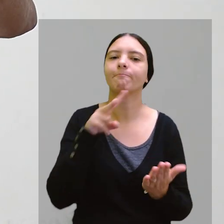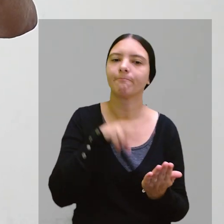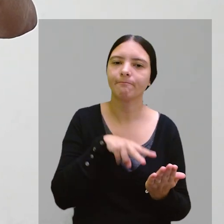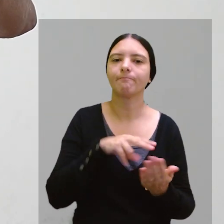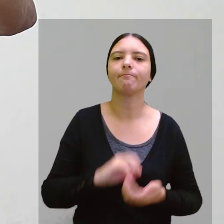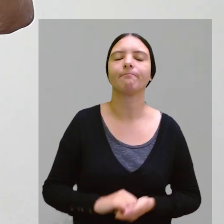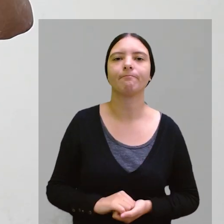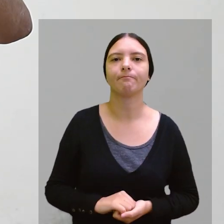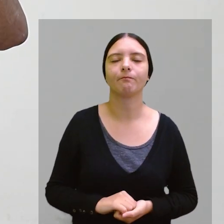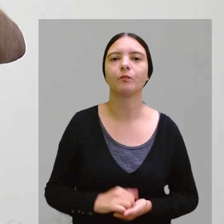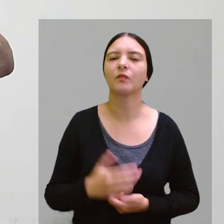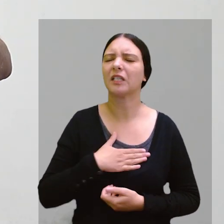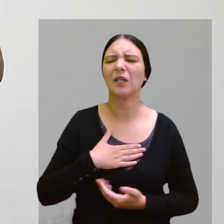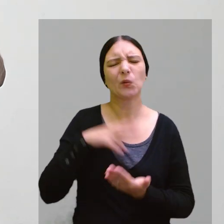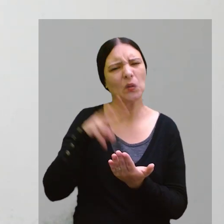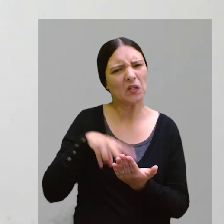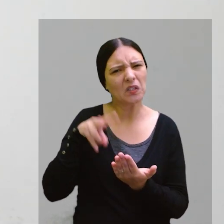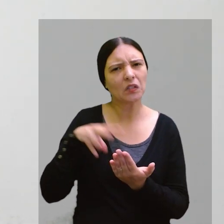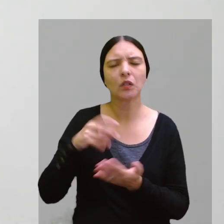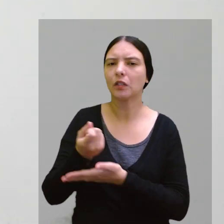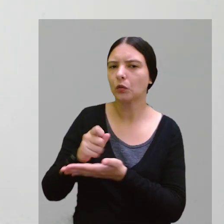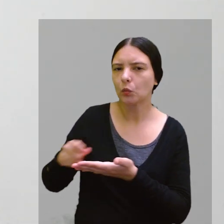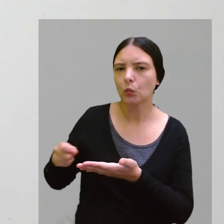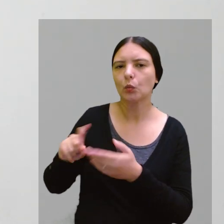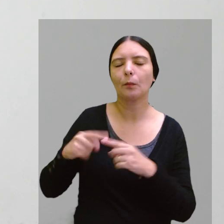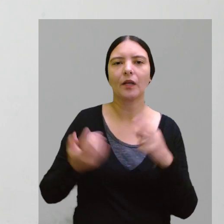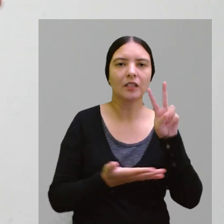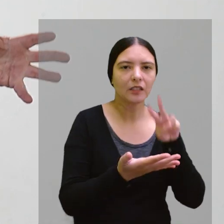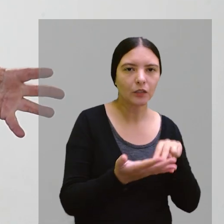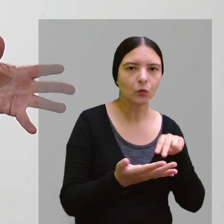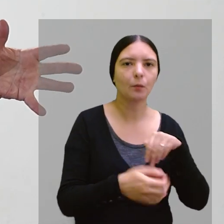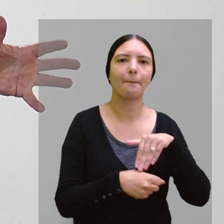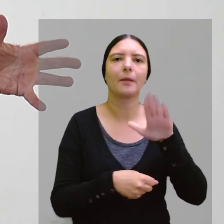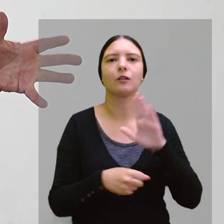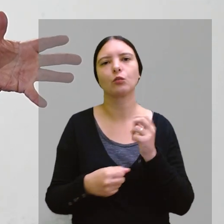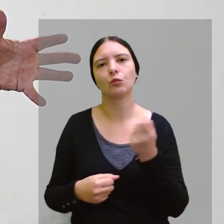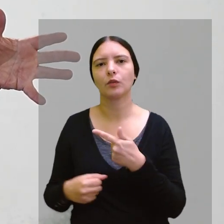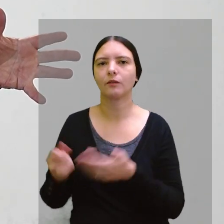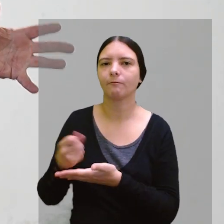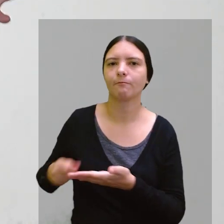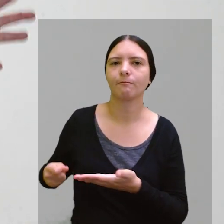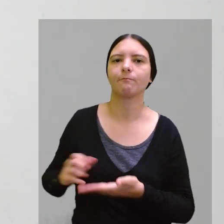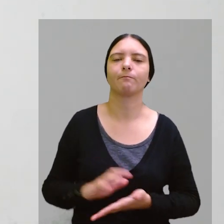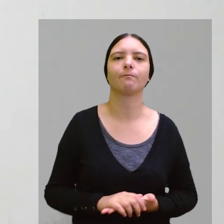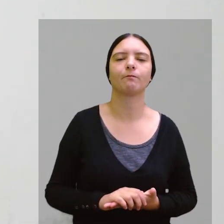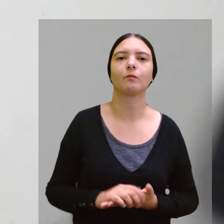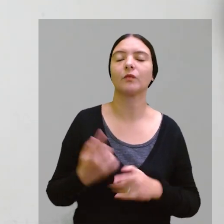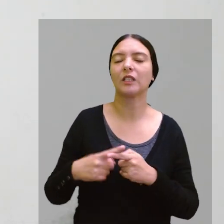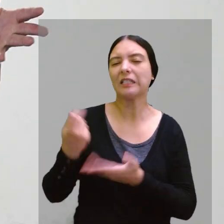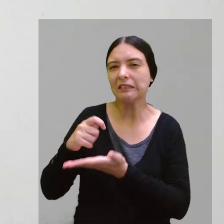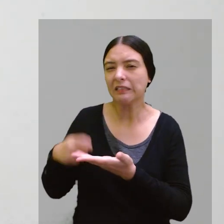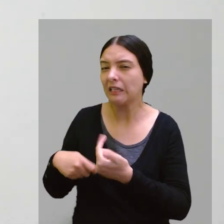Leiam. Eu leio muito. Eu sou escritor, mas eu sou muito mais leitor do que escritor. Para ser escritor, eu